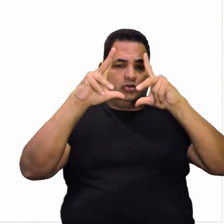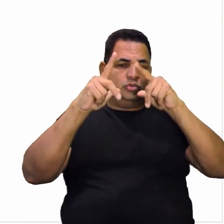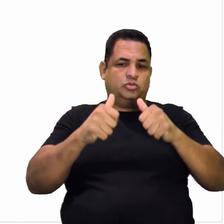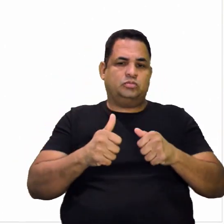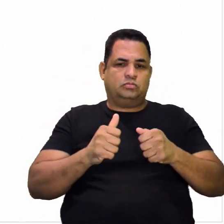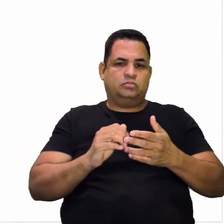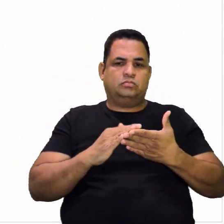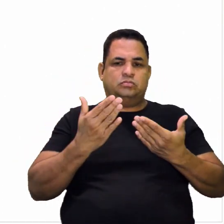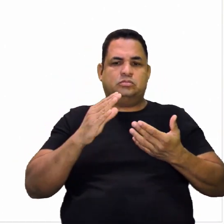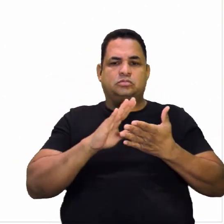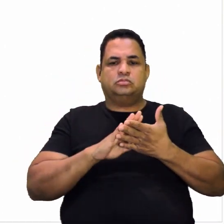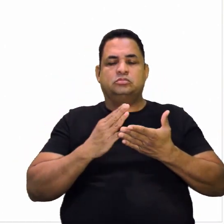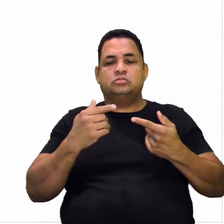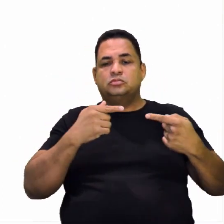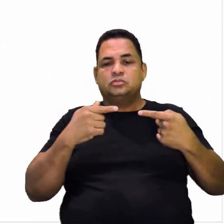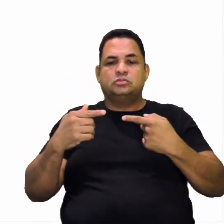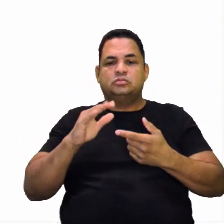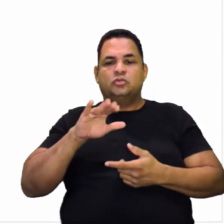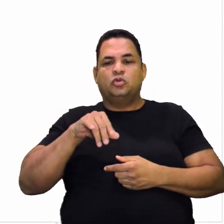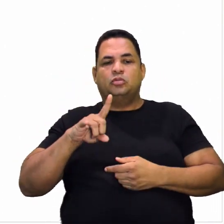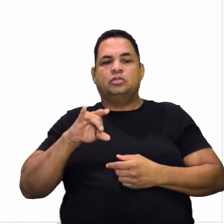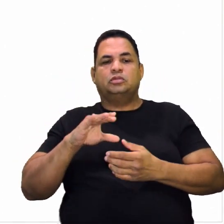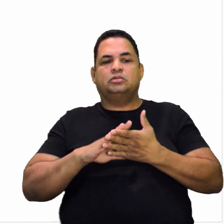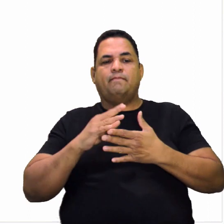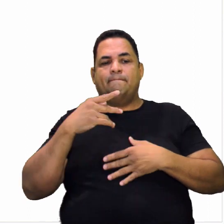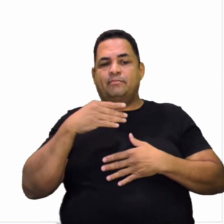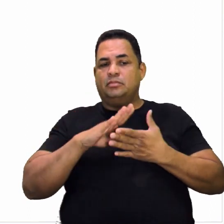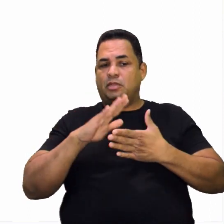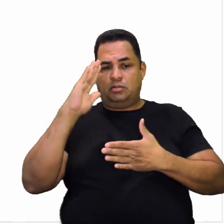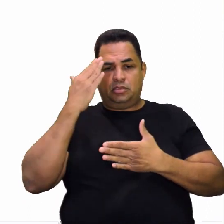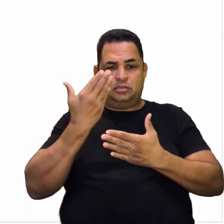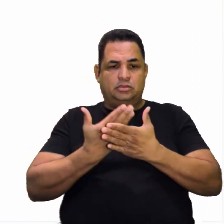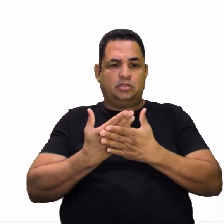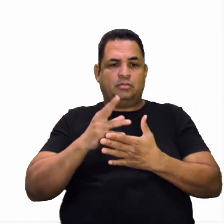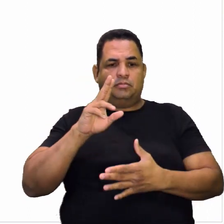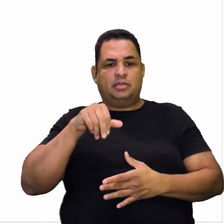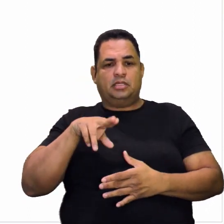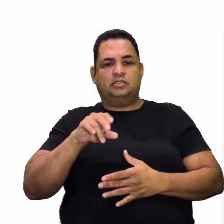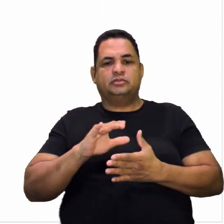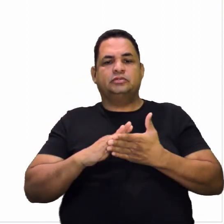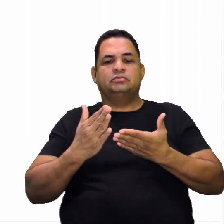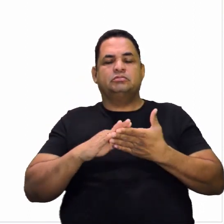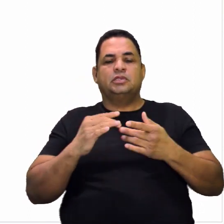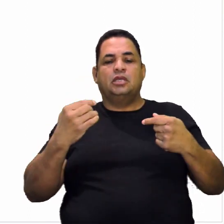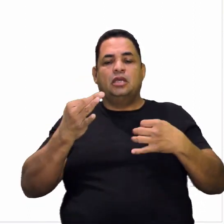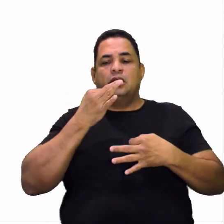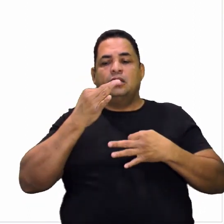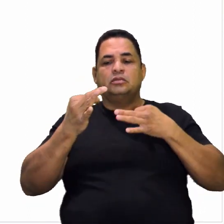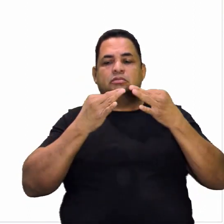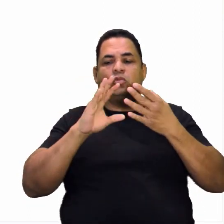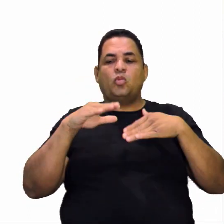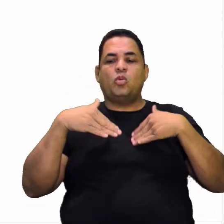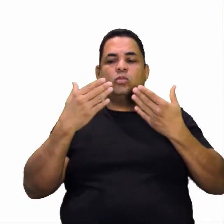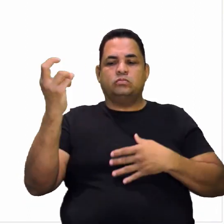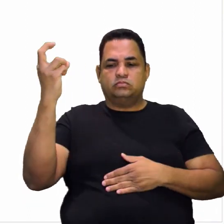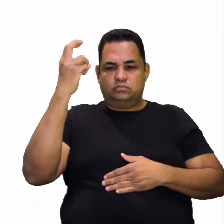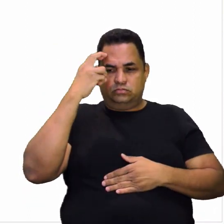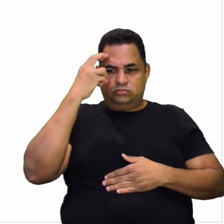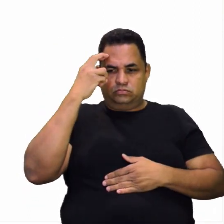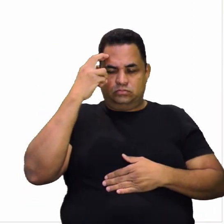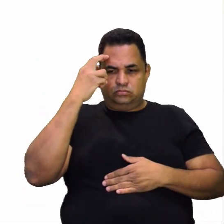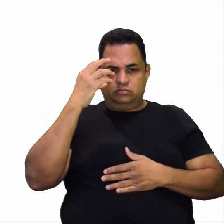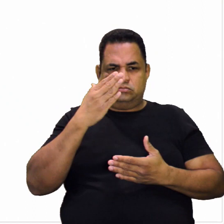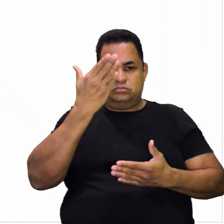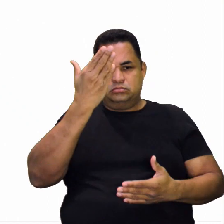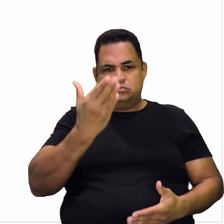monumentalismo, pelo pessimismo, negativismo e relativismo. Bom, de quem estamos falando? De qual cultura? Ateniense,